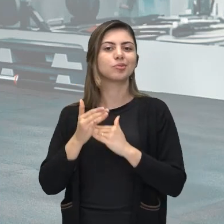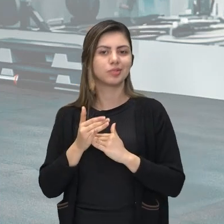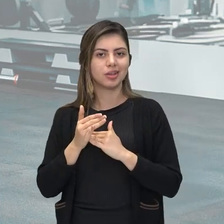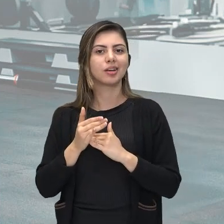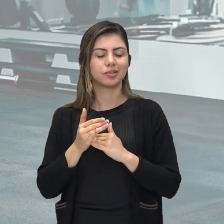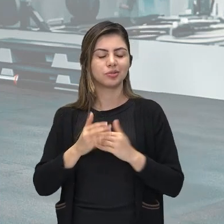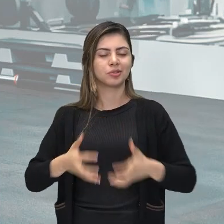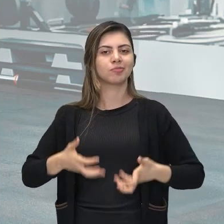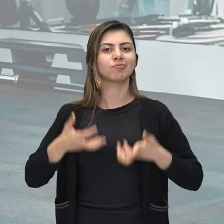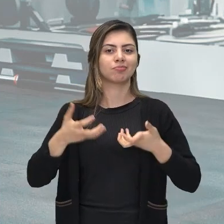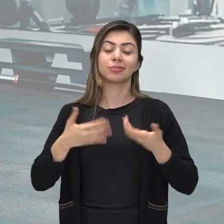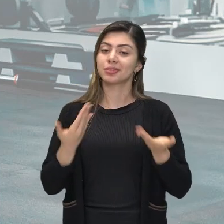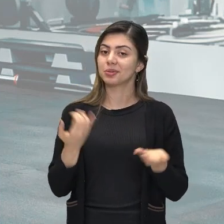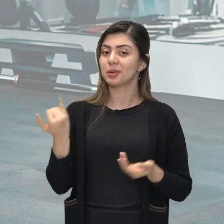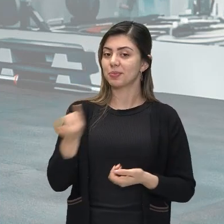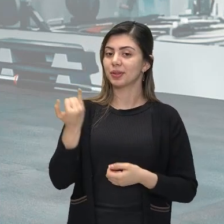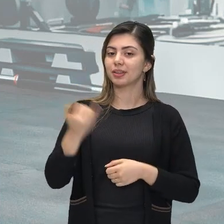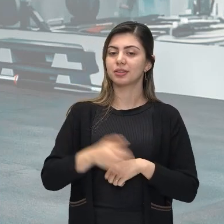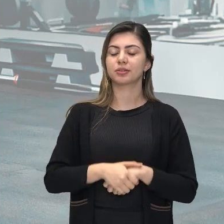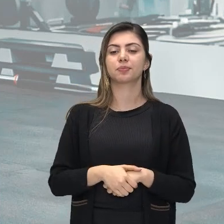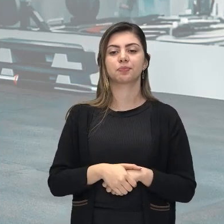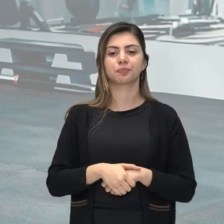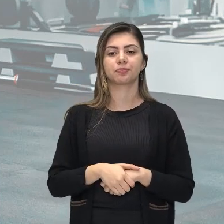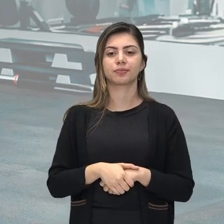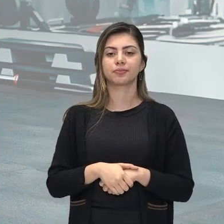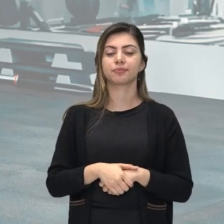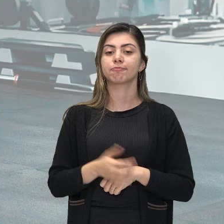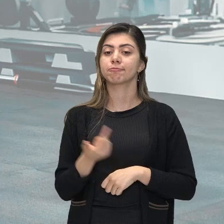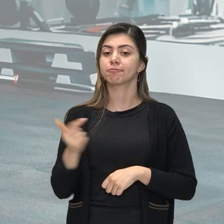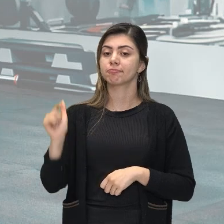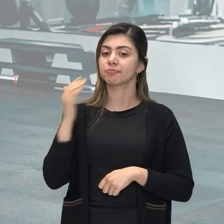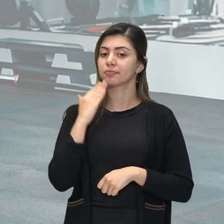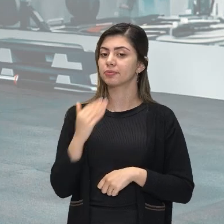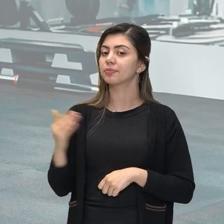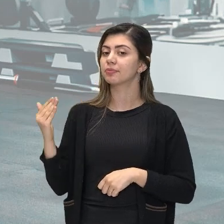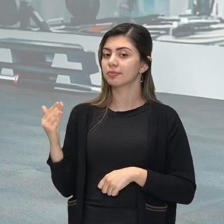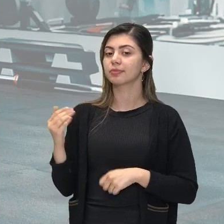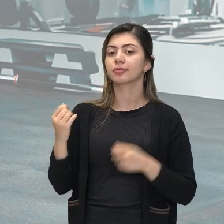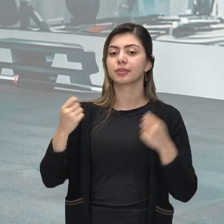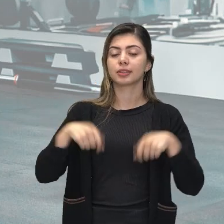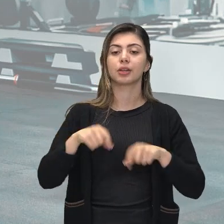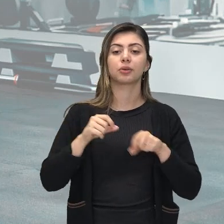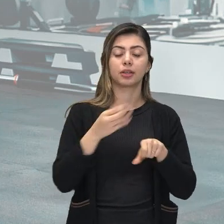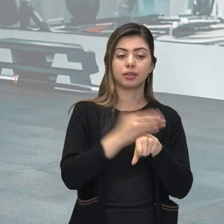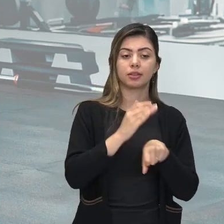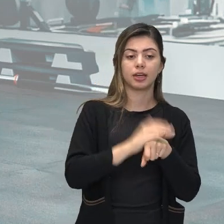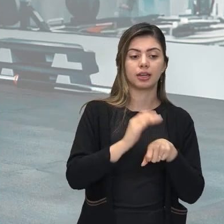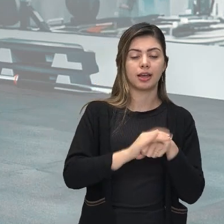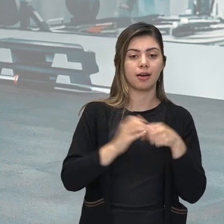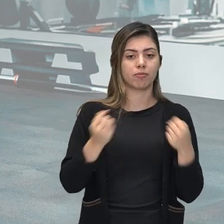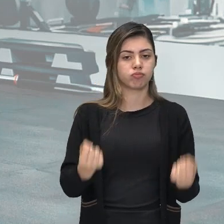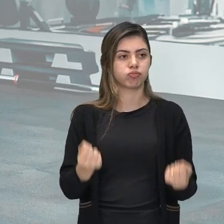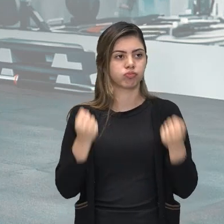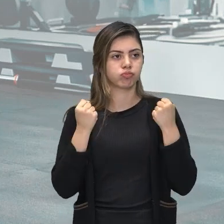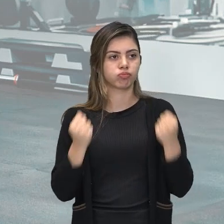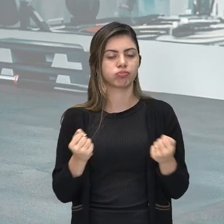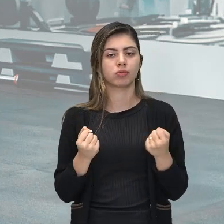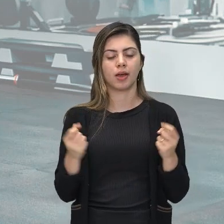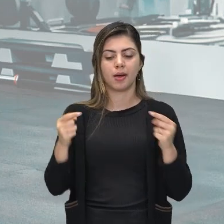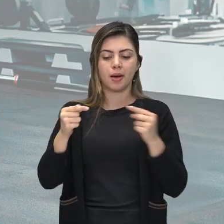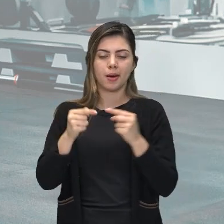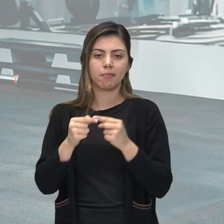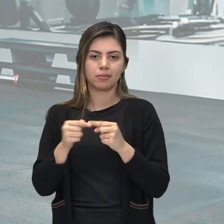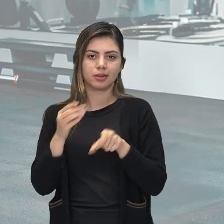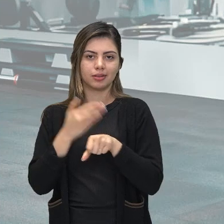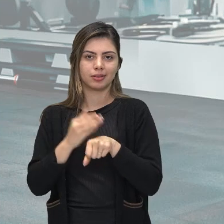é super importante também. E combinar treinos de força com treinamento cardiovascular. Então, vocês vão ver aí